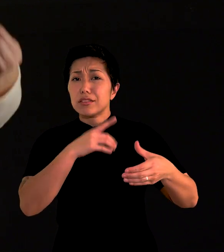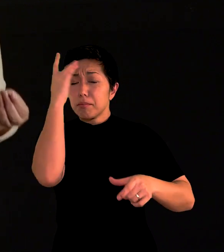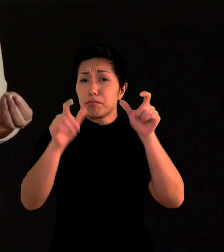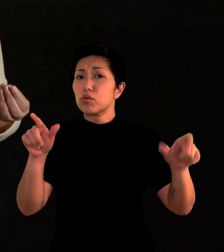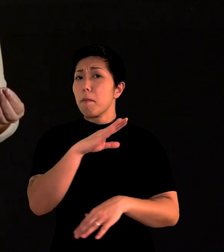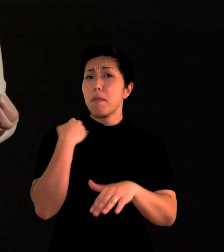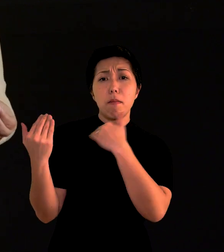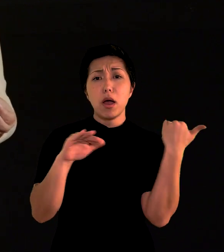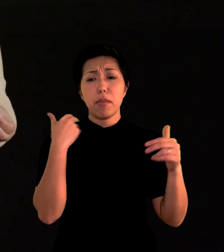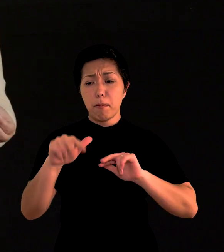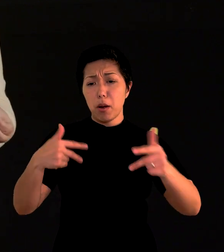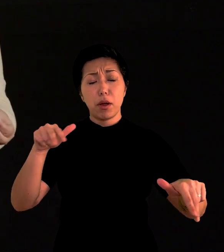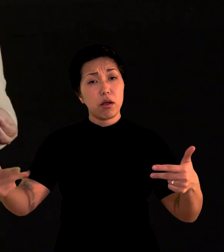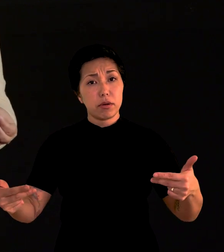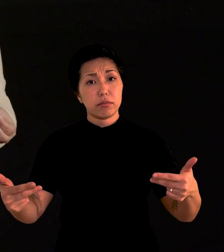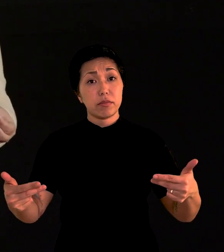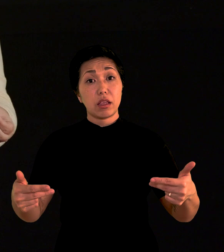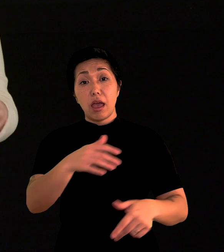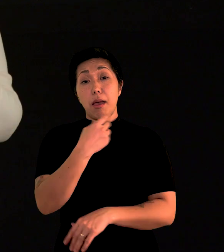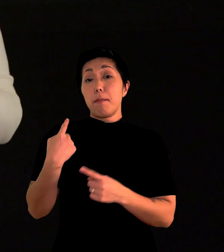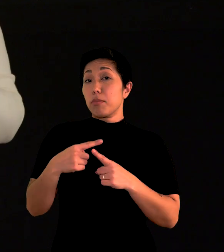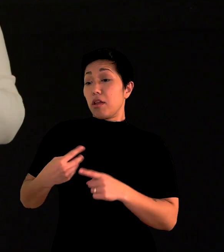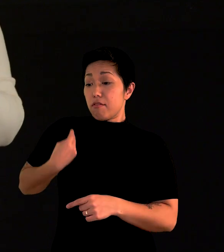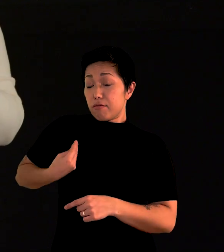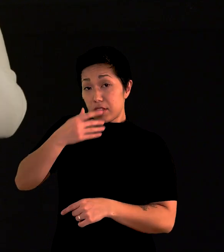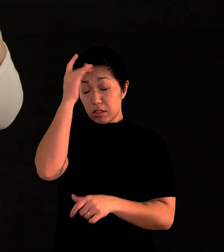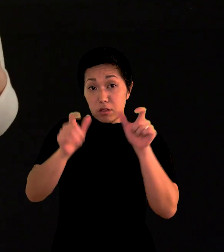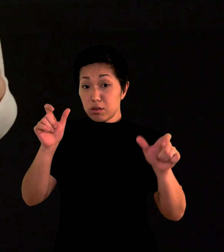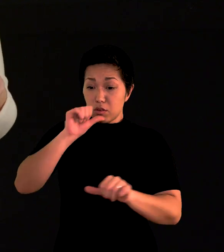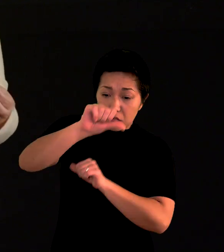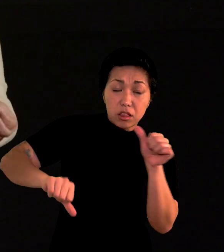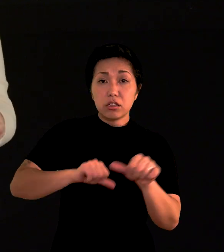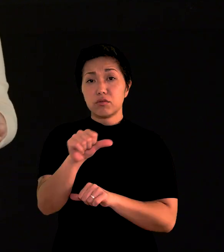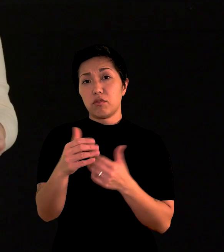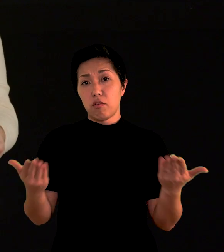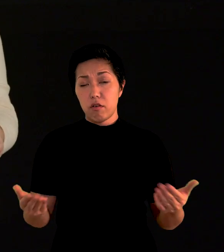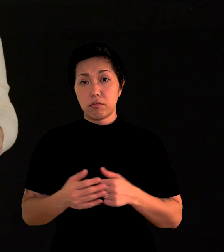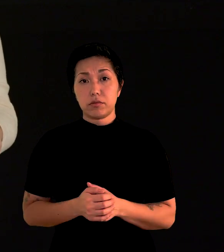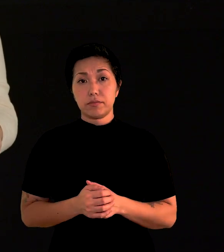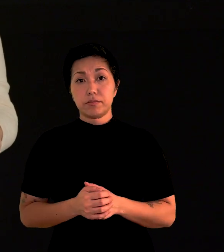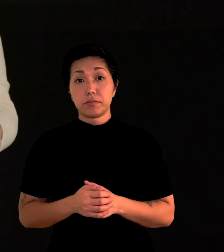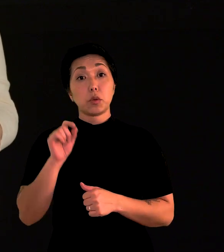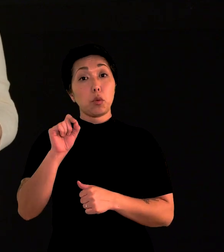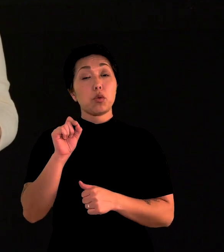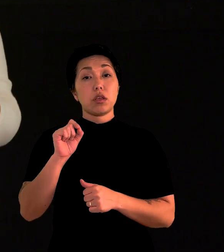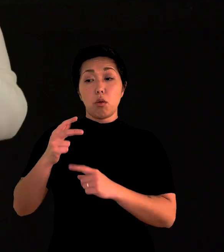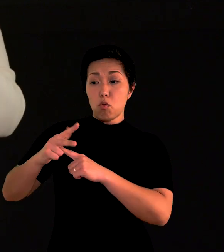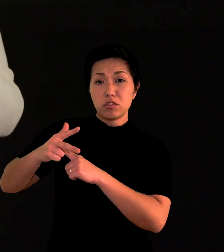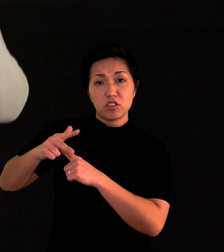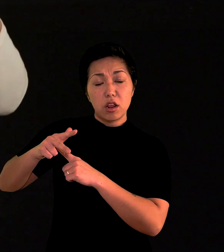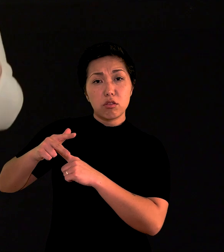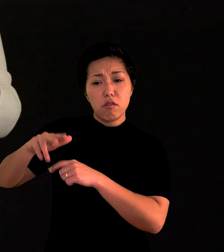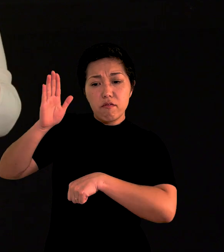pessoas morrendo nessas comunidades? Por que a vida dessas pessoas estão sendo transformadas?